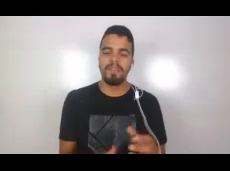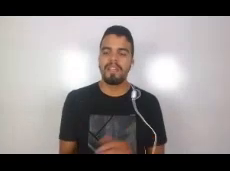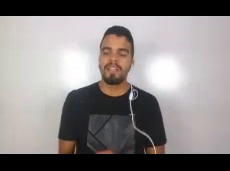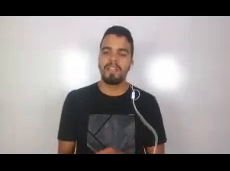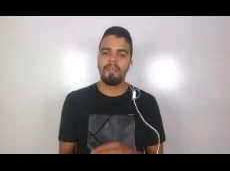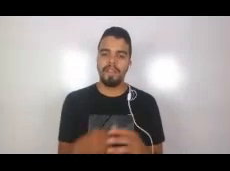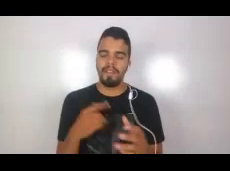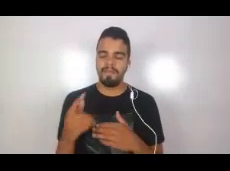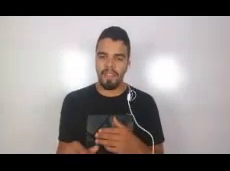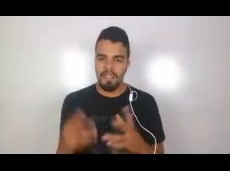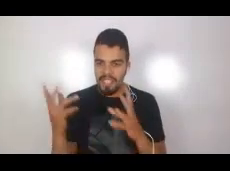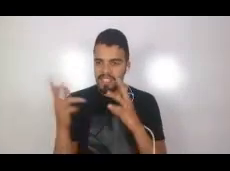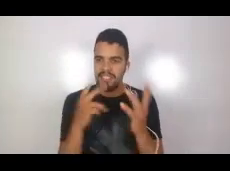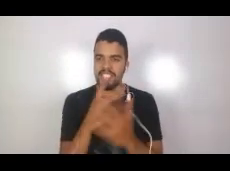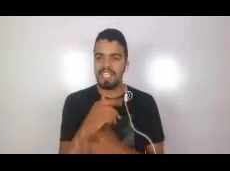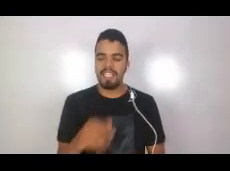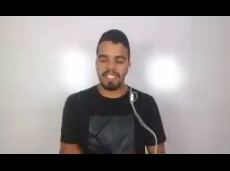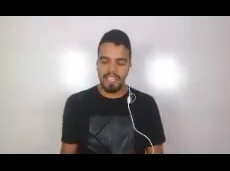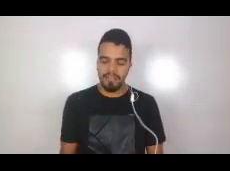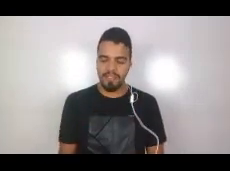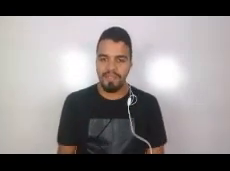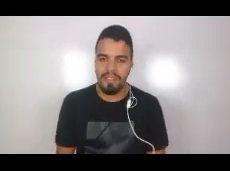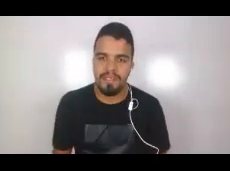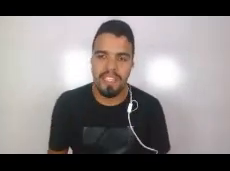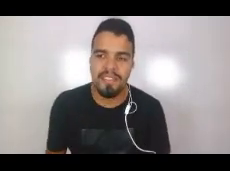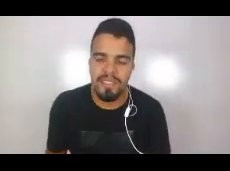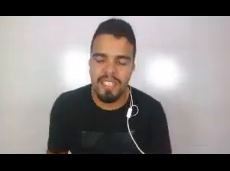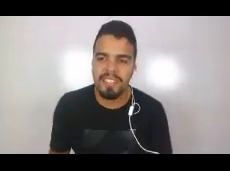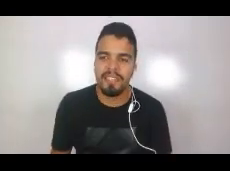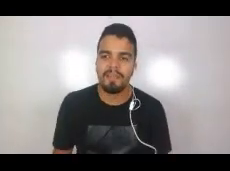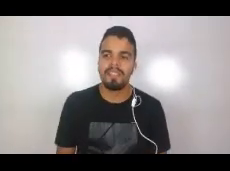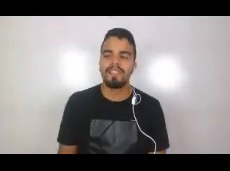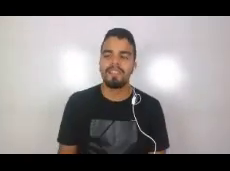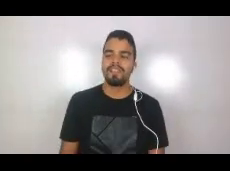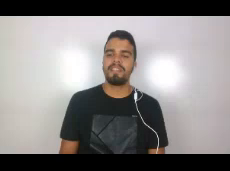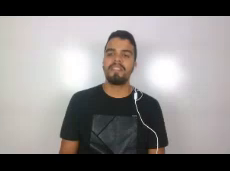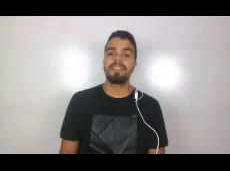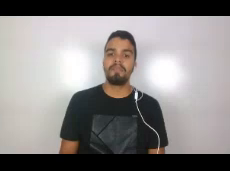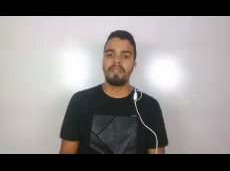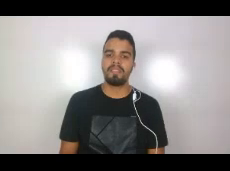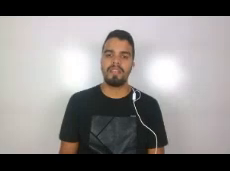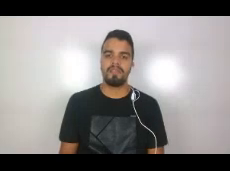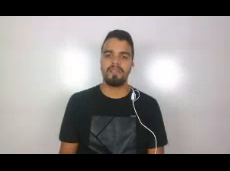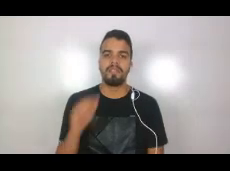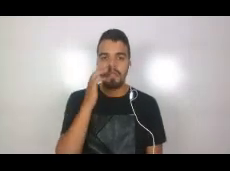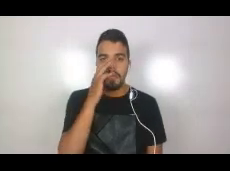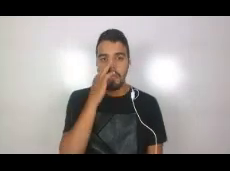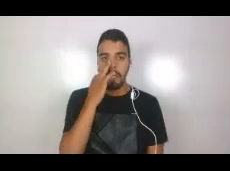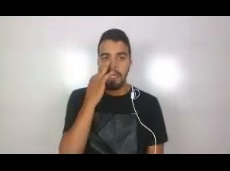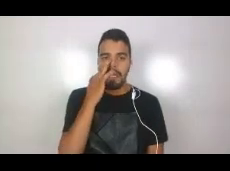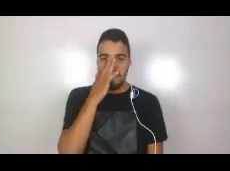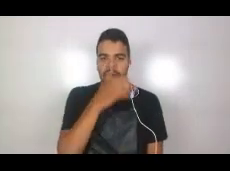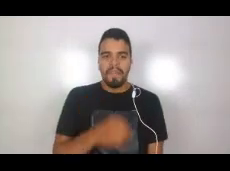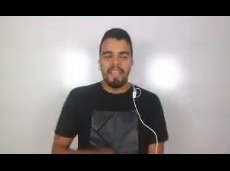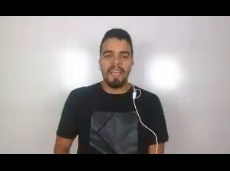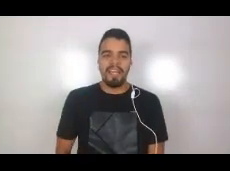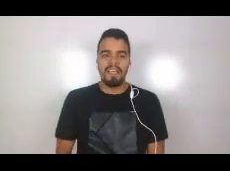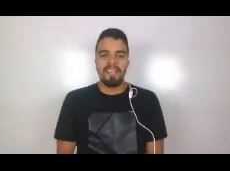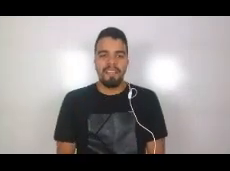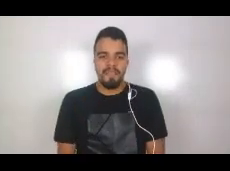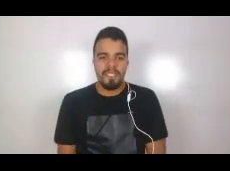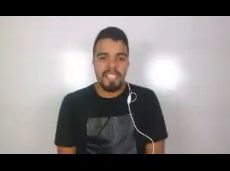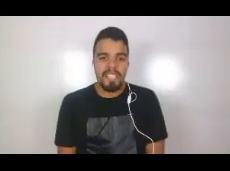poderão também fazer esses links, né, com os conteúdos das unidades também e das disciplinas anteriores.